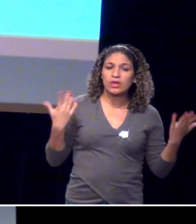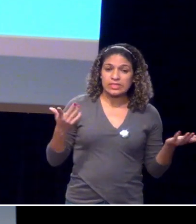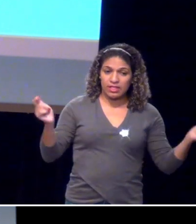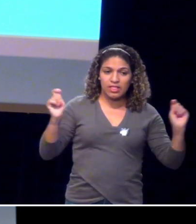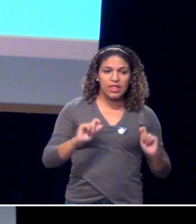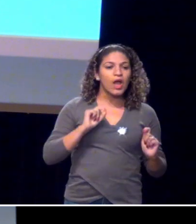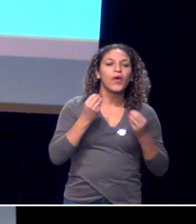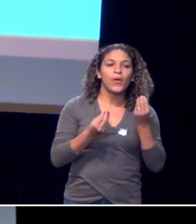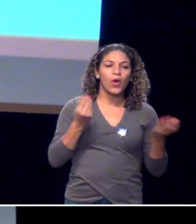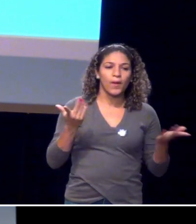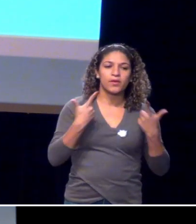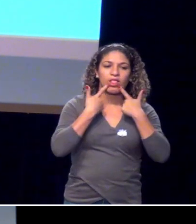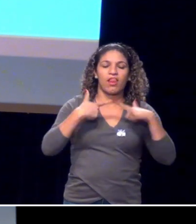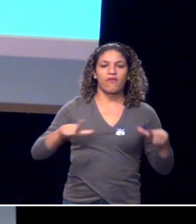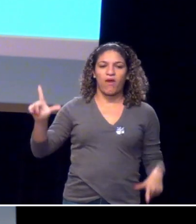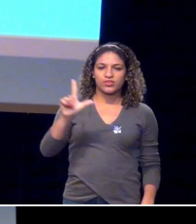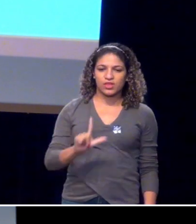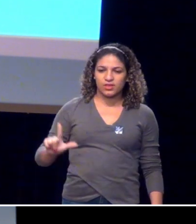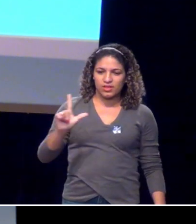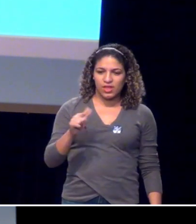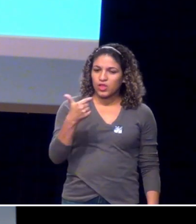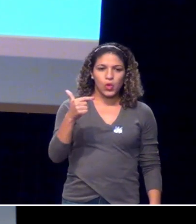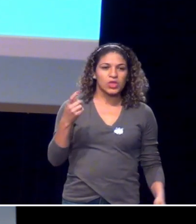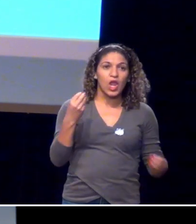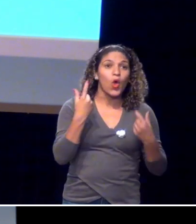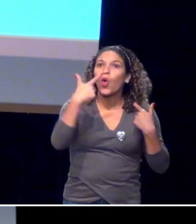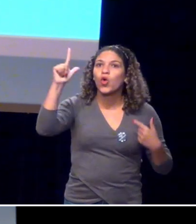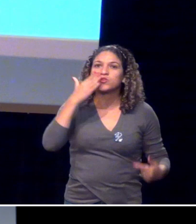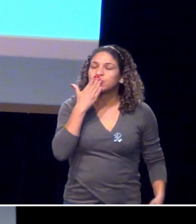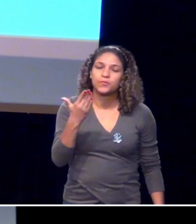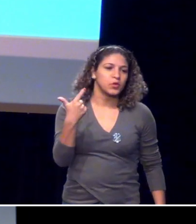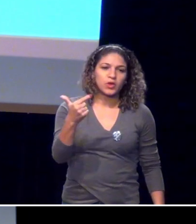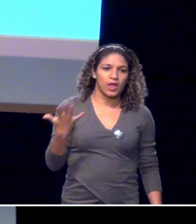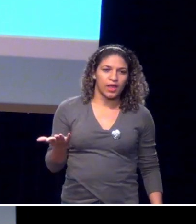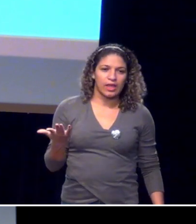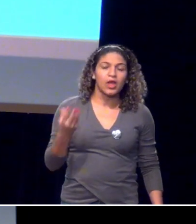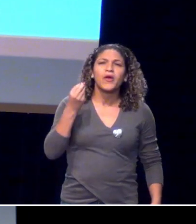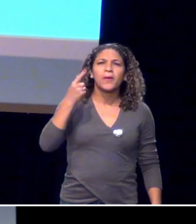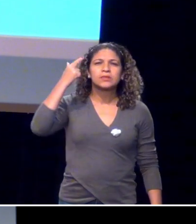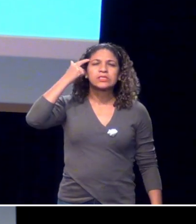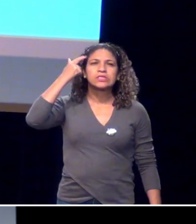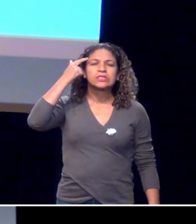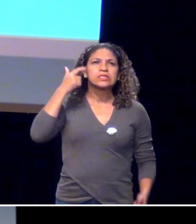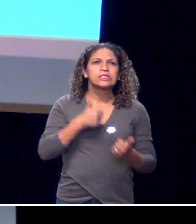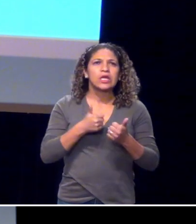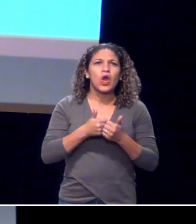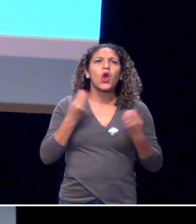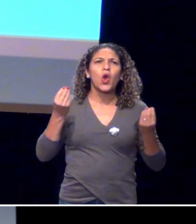dar por meio da linguagem, não há outra maneira. Então, eu começo a pensar nessa